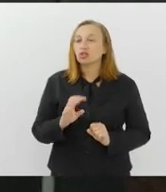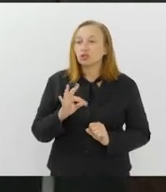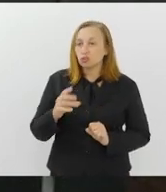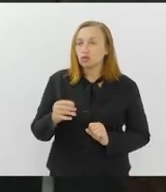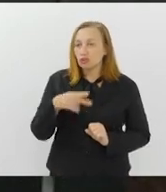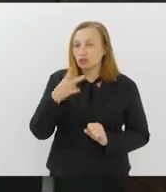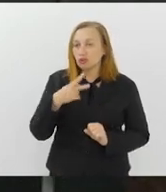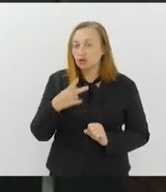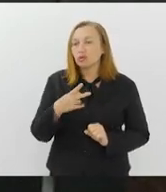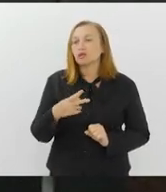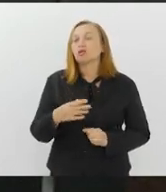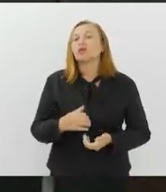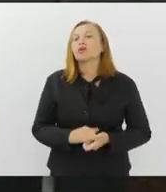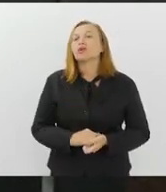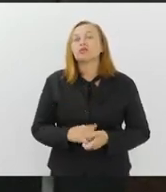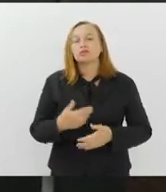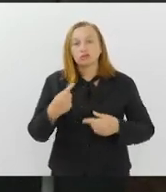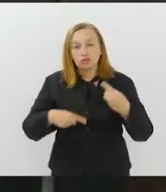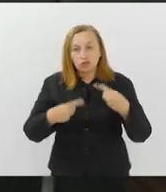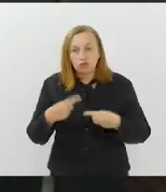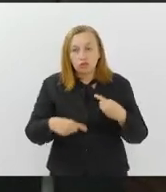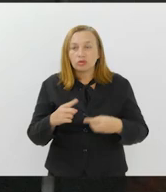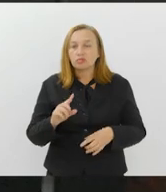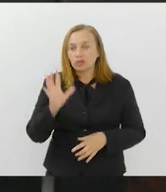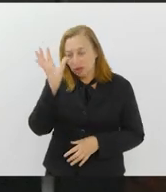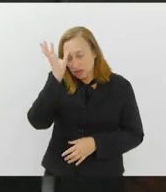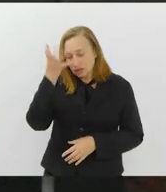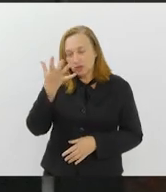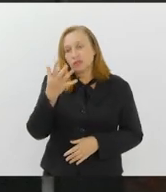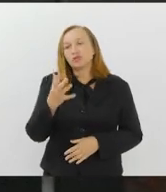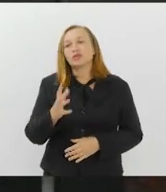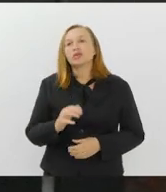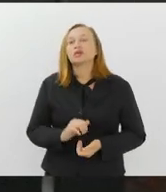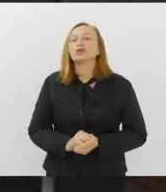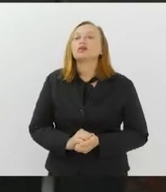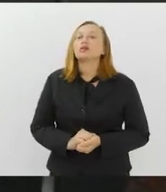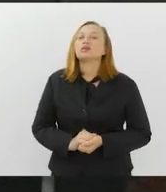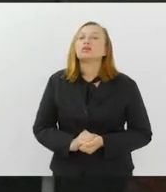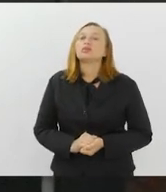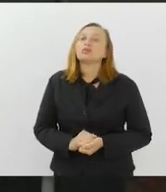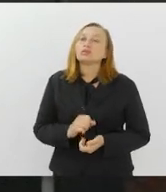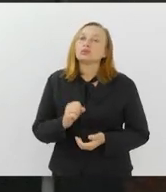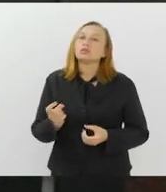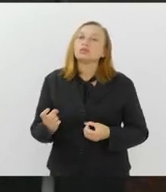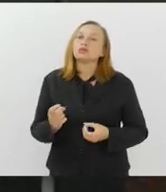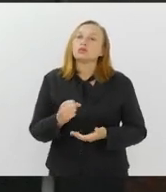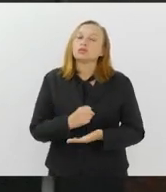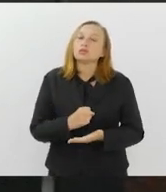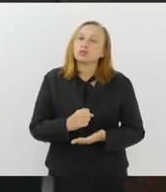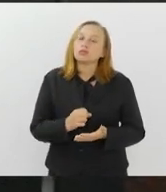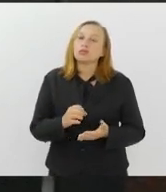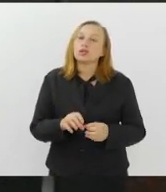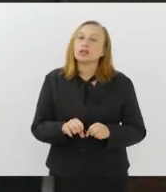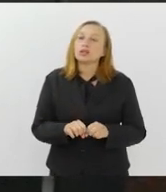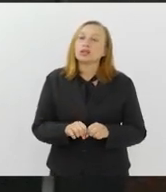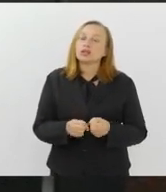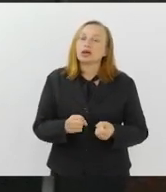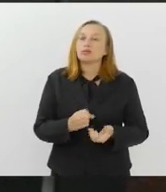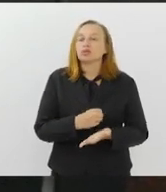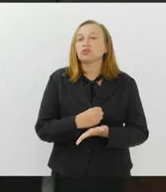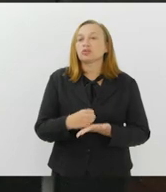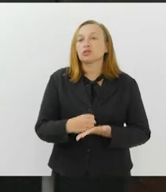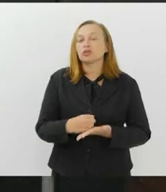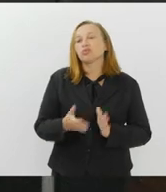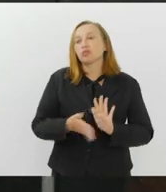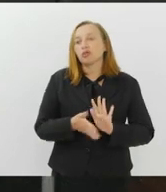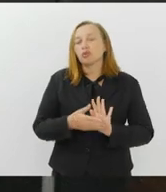processo regulatório, debater uma solução para a questão das rescisões unilaterais de contratos, que seria uma proposta nova dessa